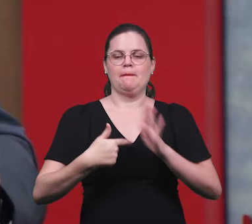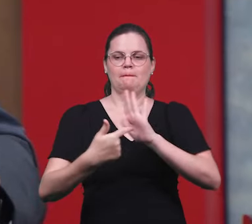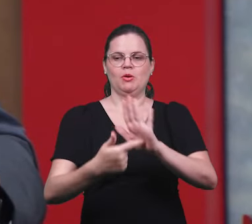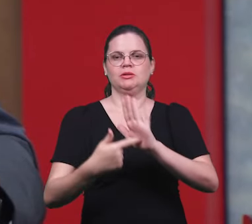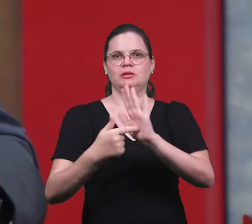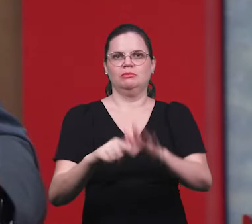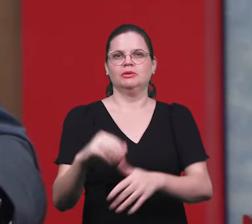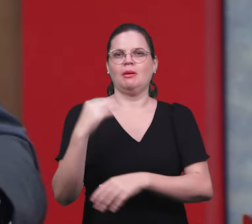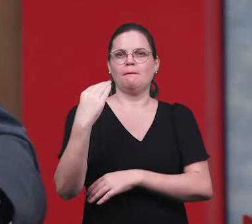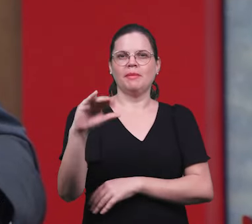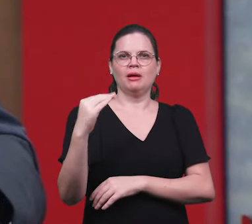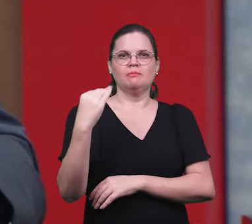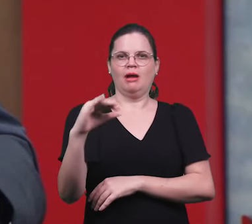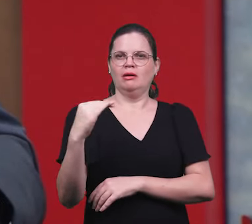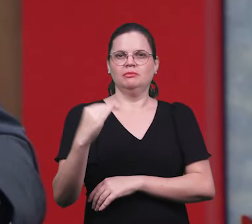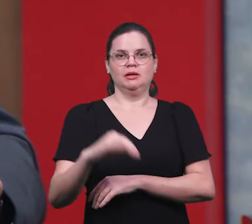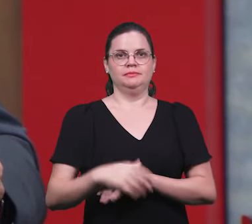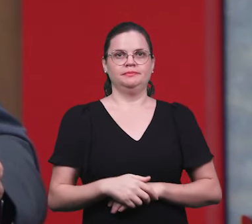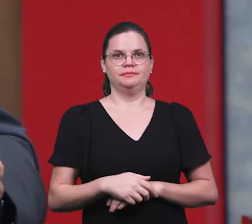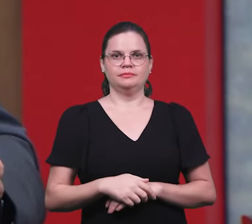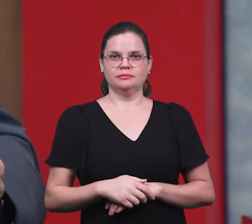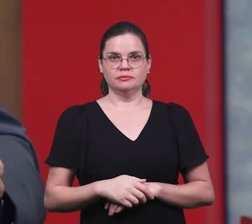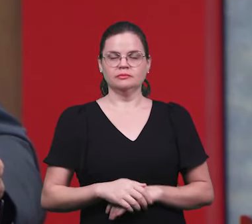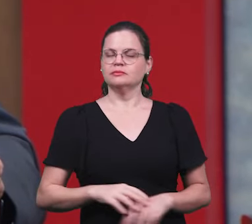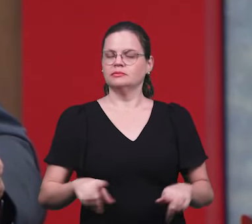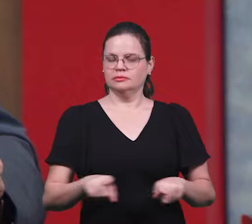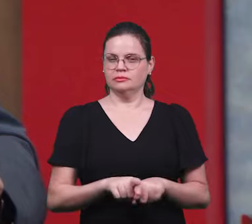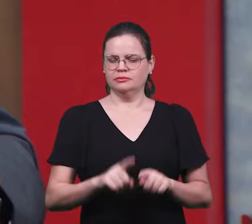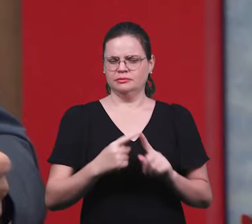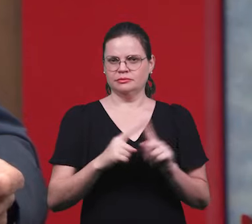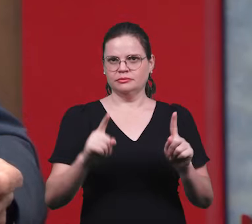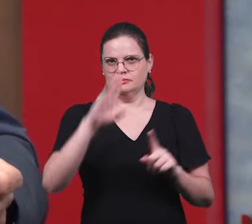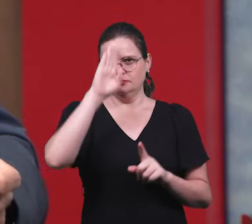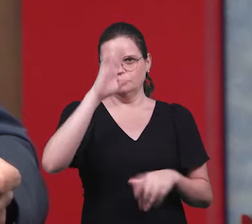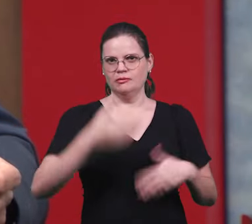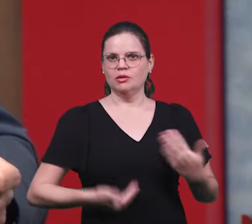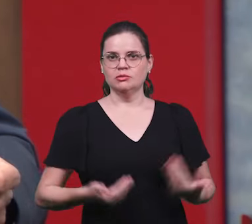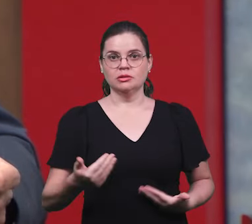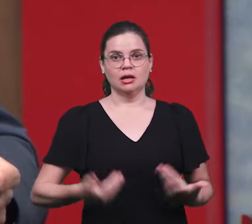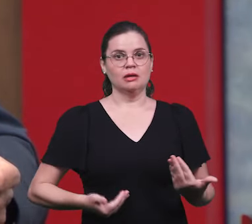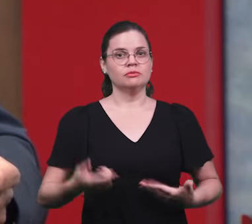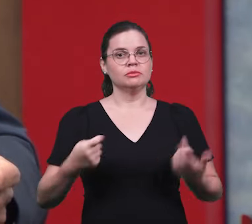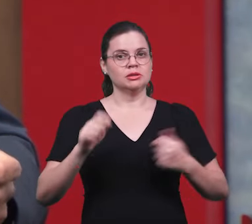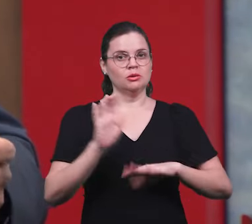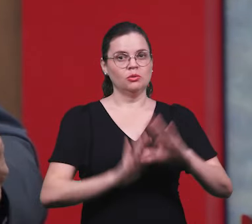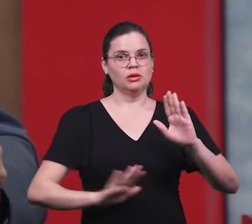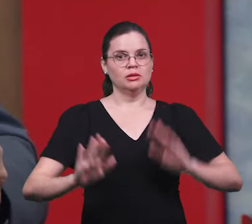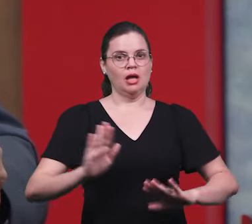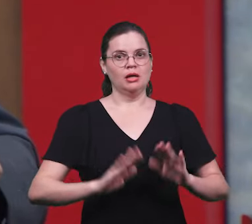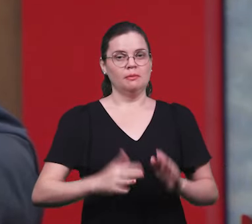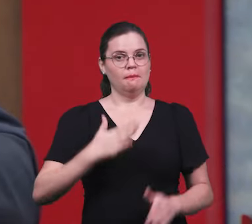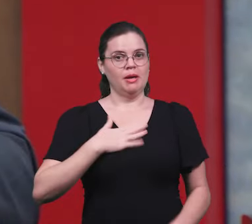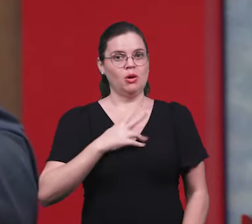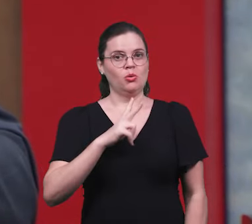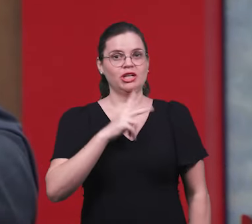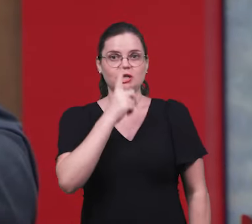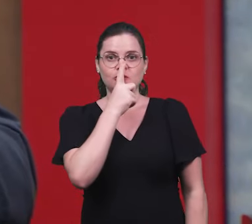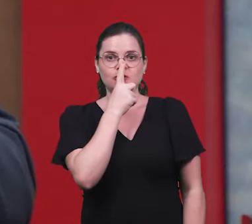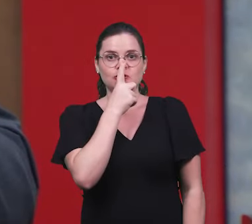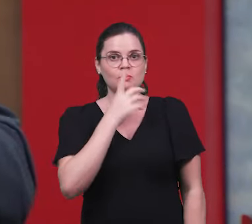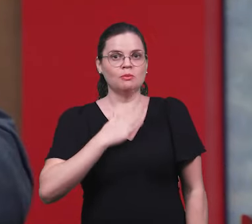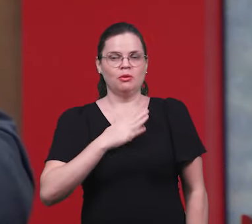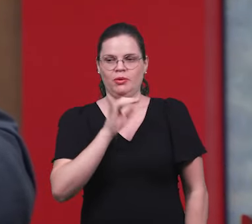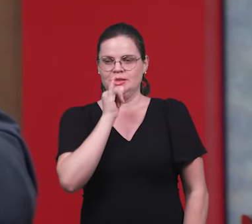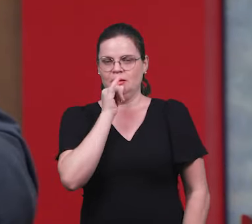vezes expõem também, e o servo de Deus precisa ter muito cuidado com isso, a intimidade. Tem certas coisas que devem ficar entre